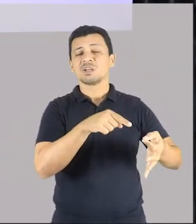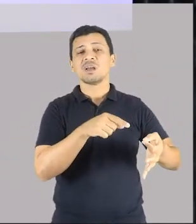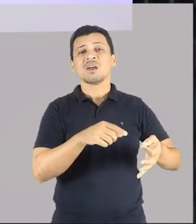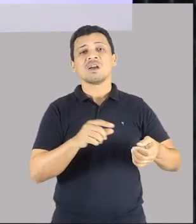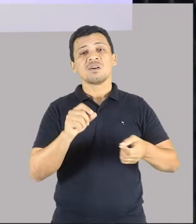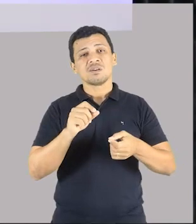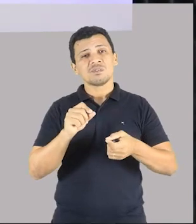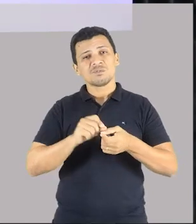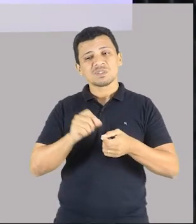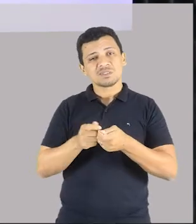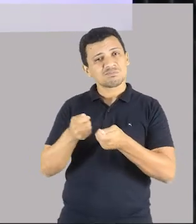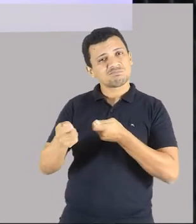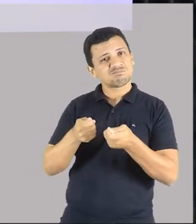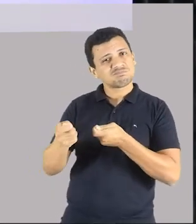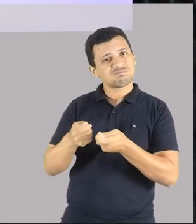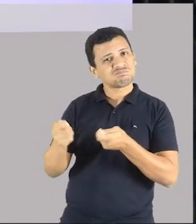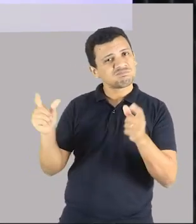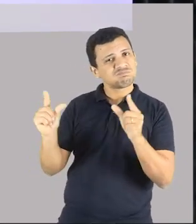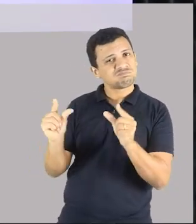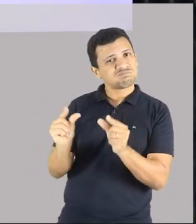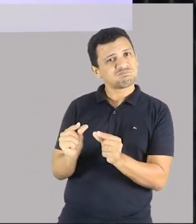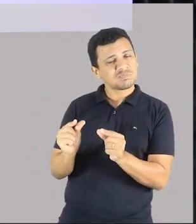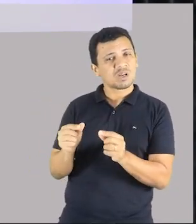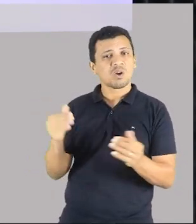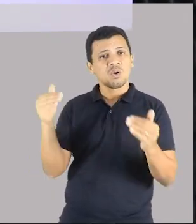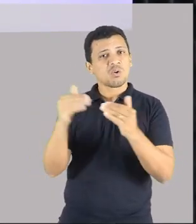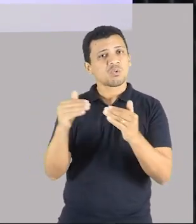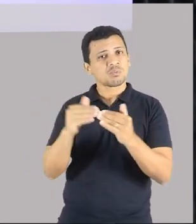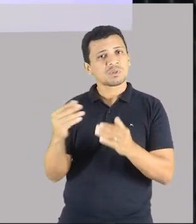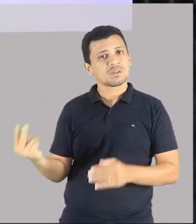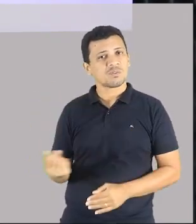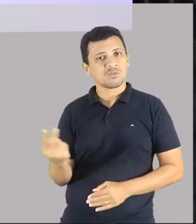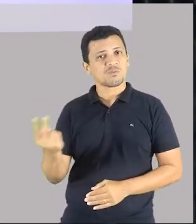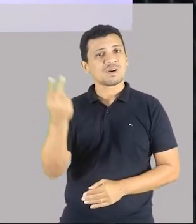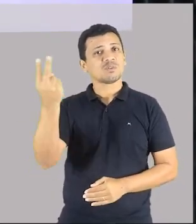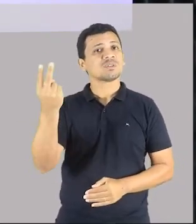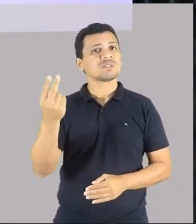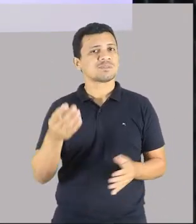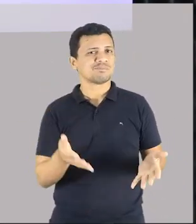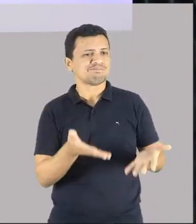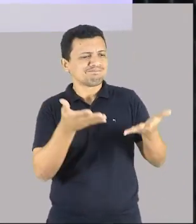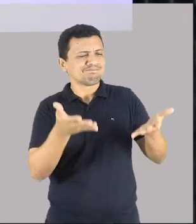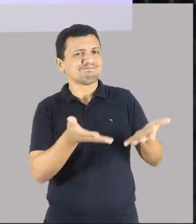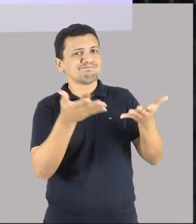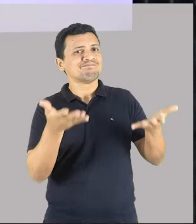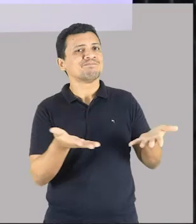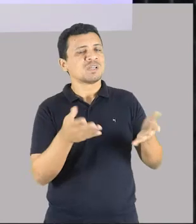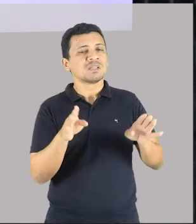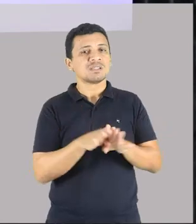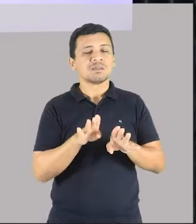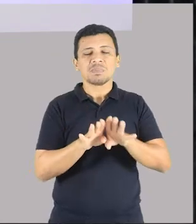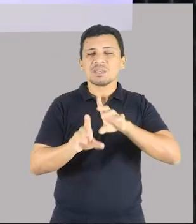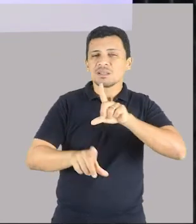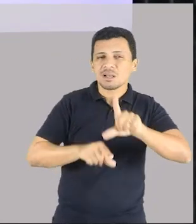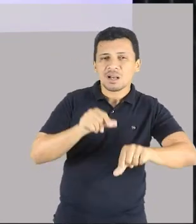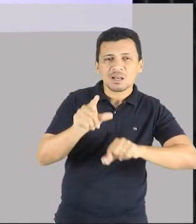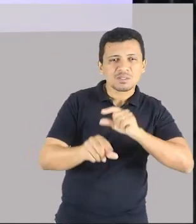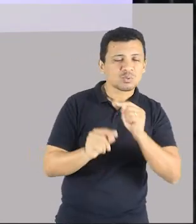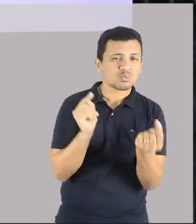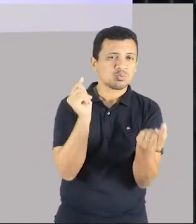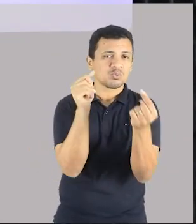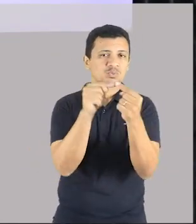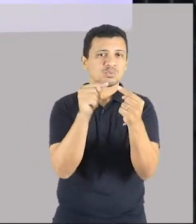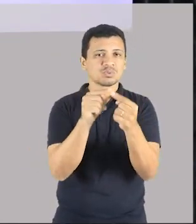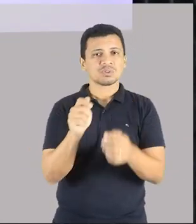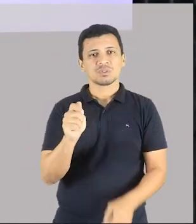do controle de aspectos concernentes à valoração dos motivos e à escolha do objeto do